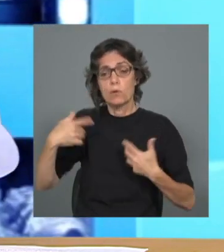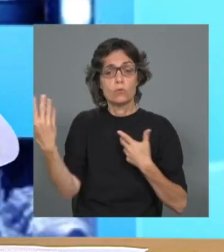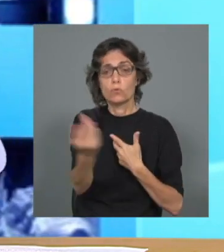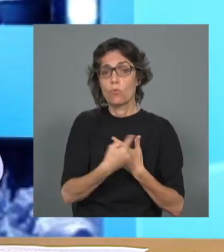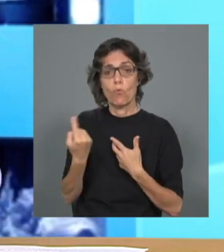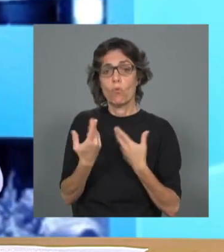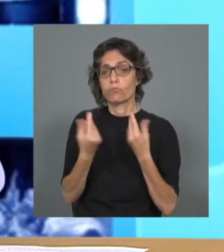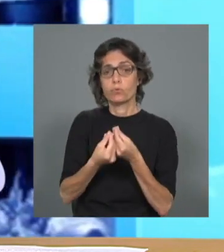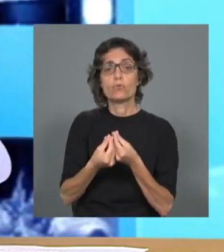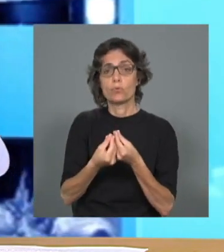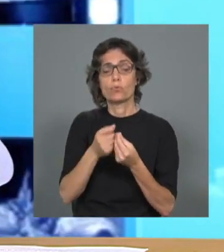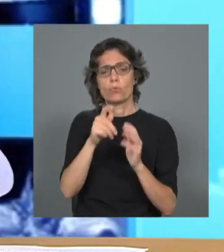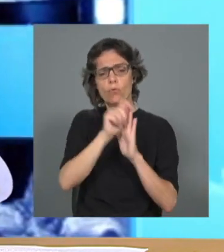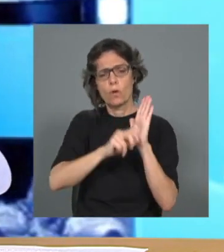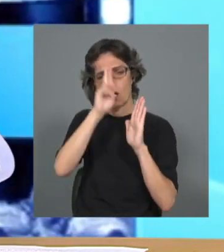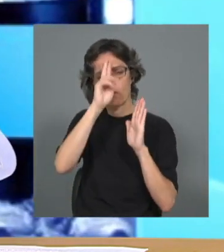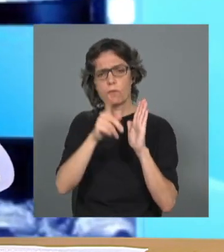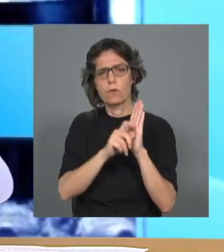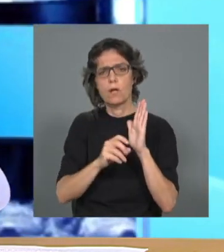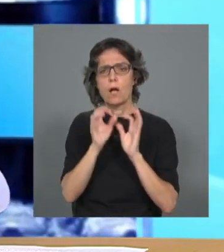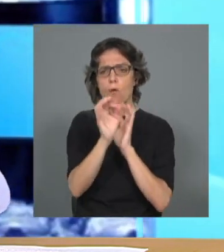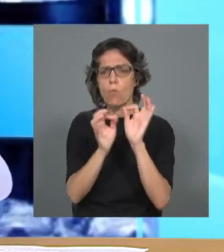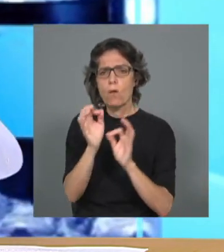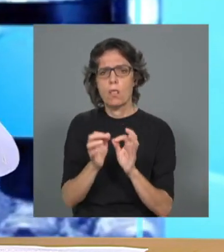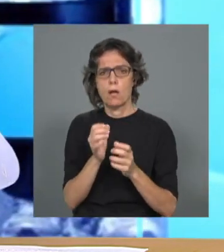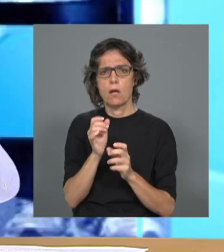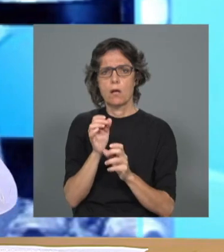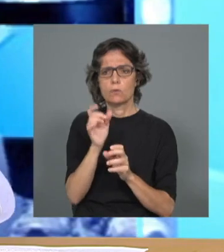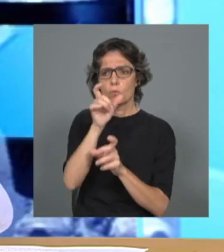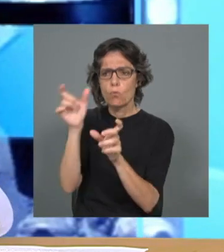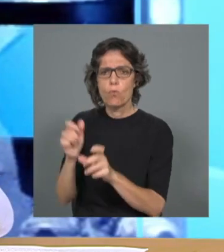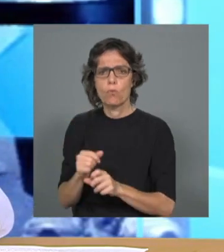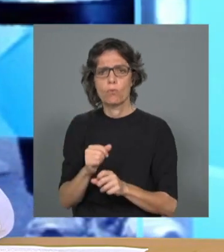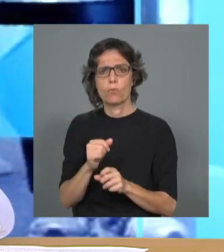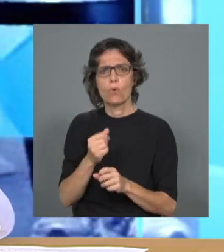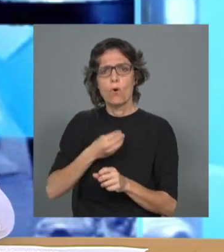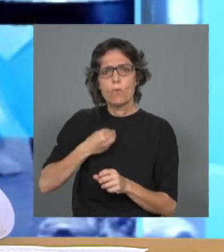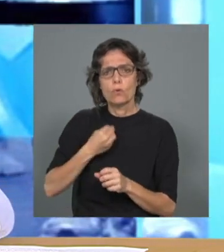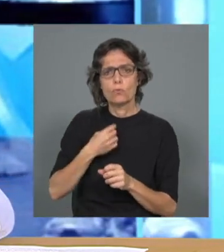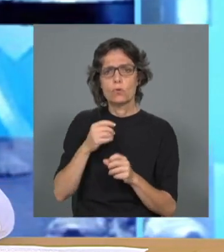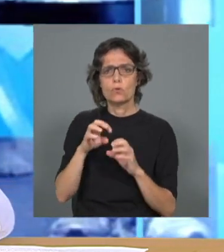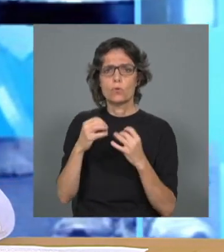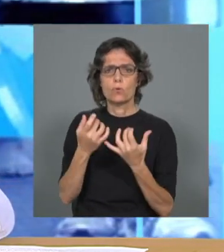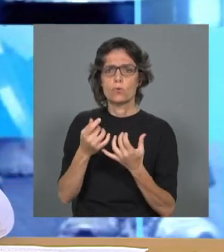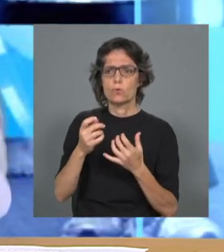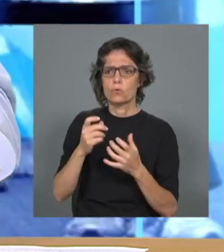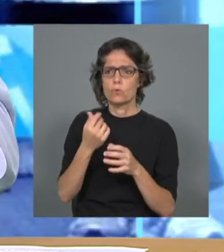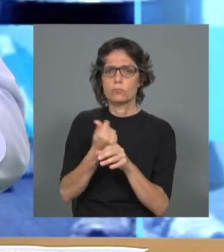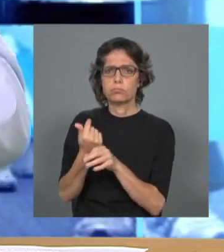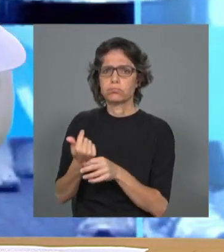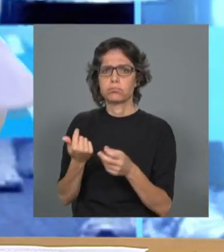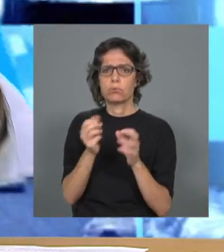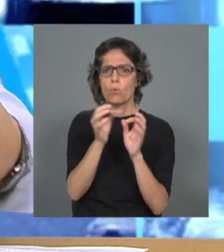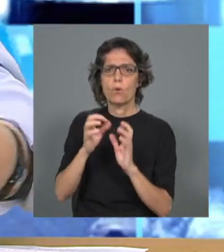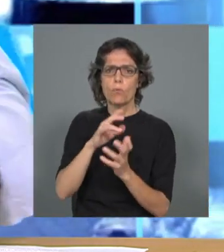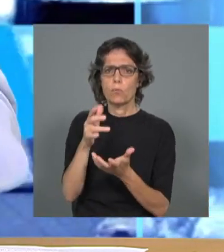pelos valores da ética, do cuidado, da atenção ao outro, da preocupação com os bens sociais que a todos pertencem. Portanto, é um